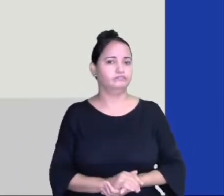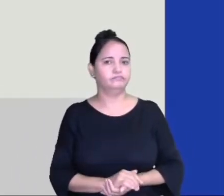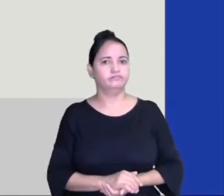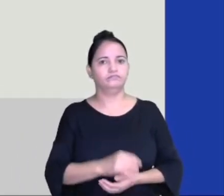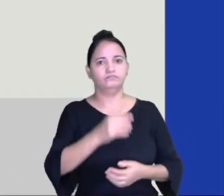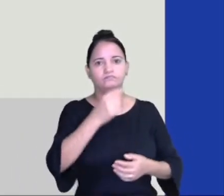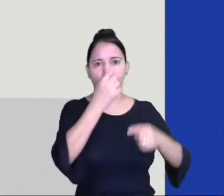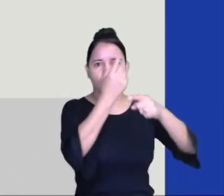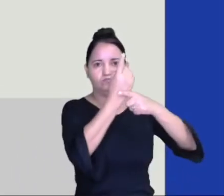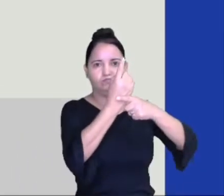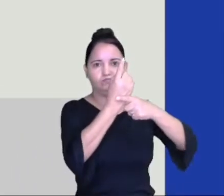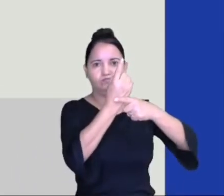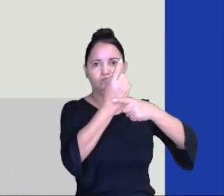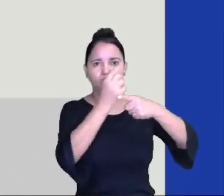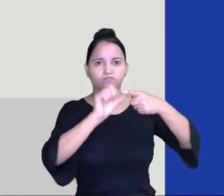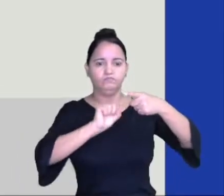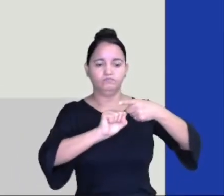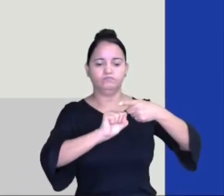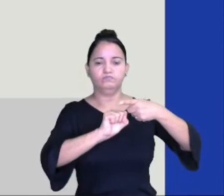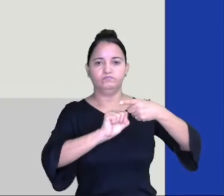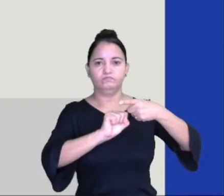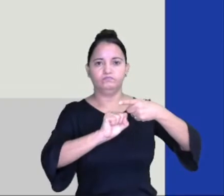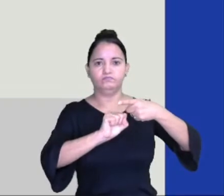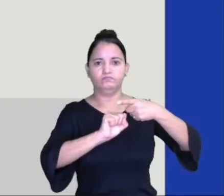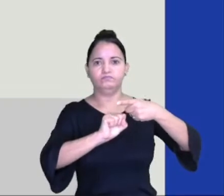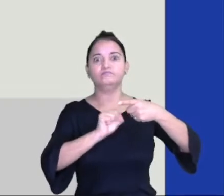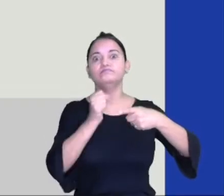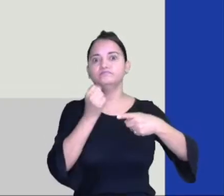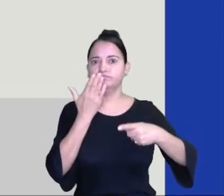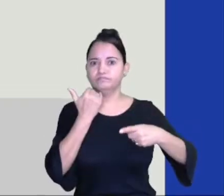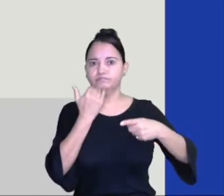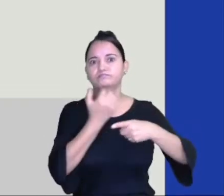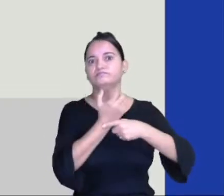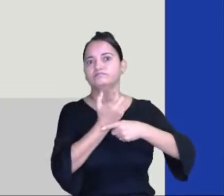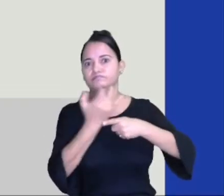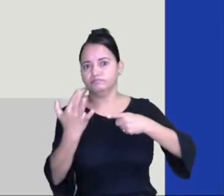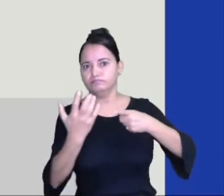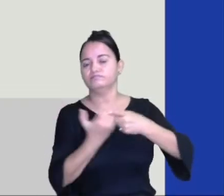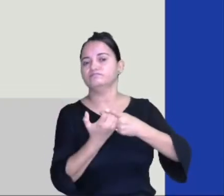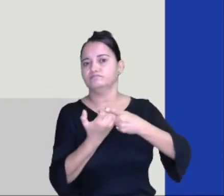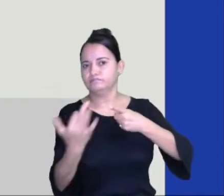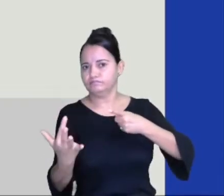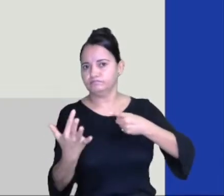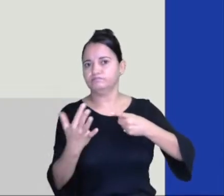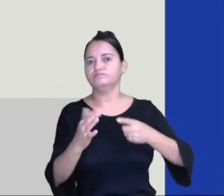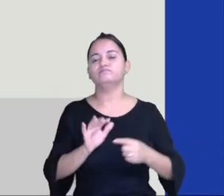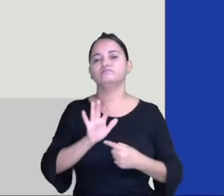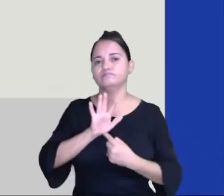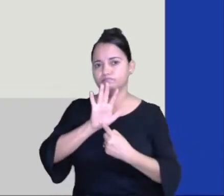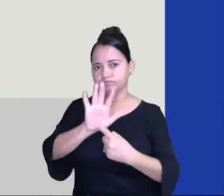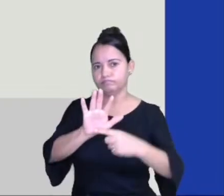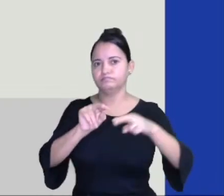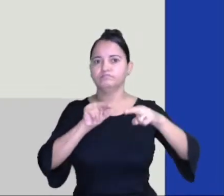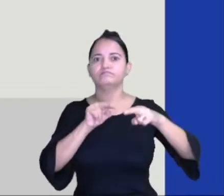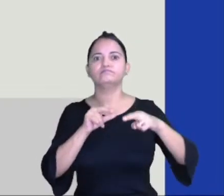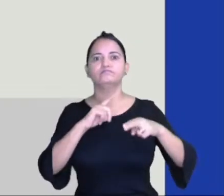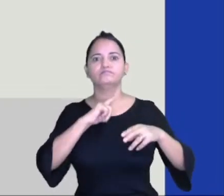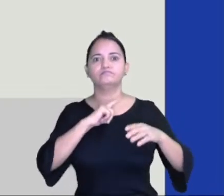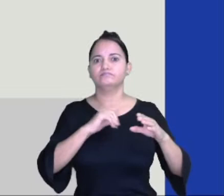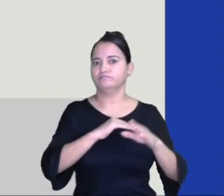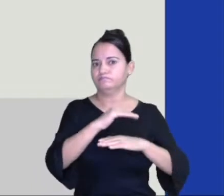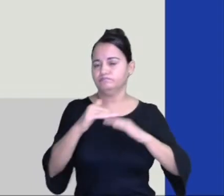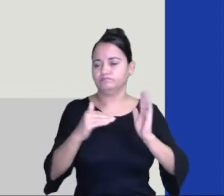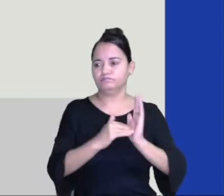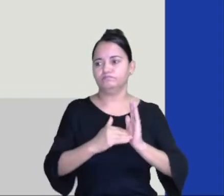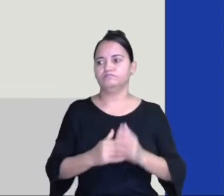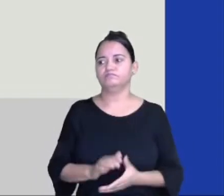eu tenho 1/8 consumido da minha fração, né? Da minha representação de inteiro.